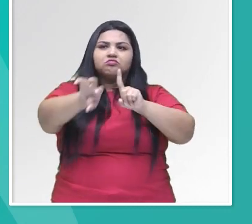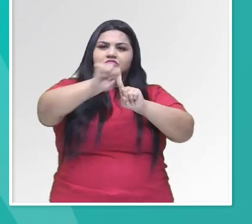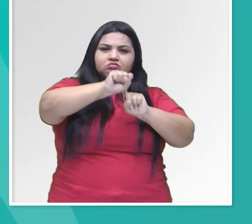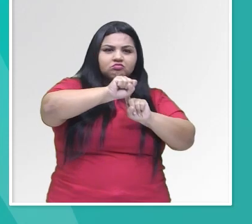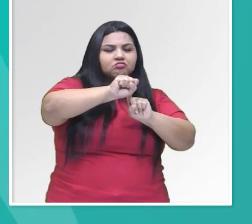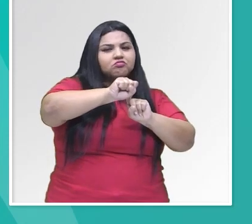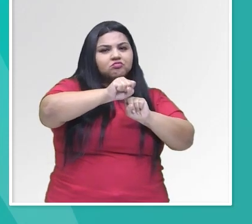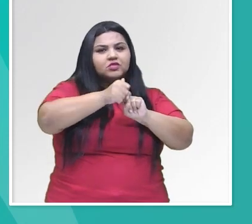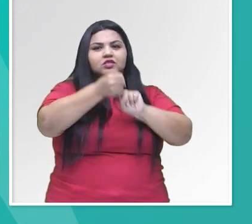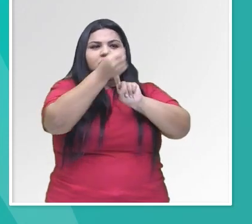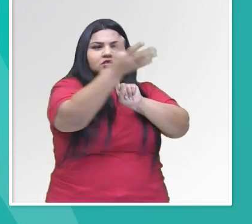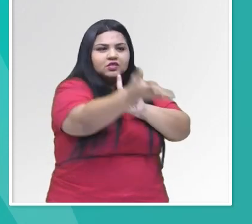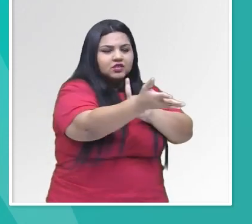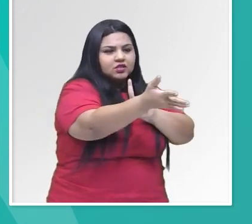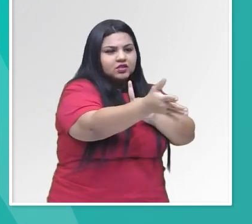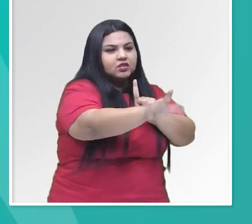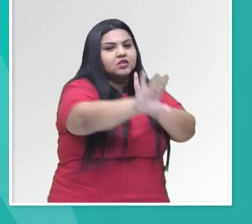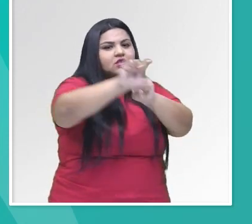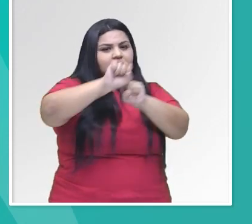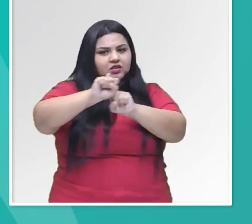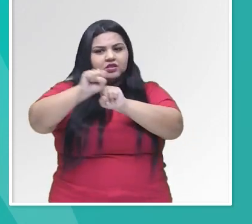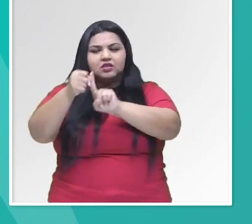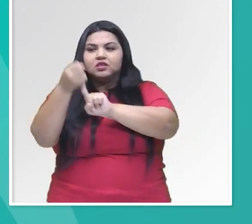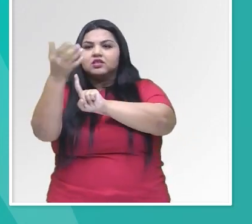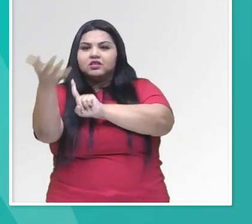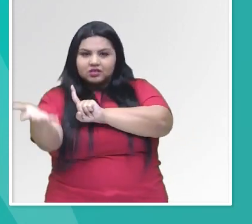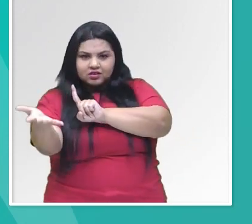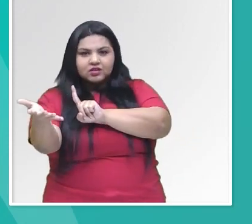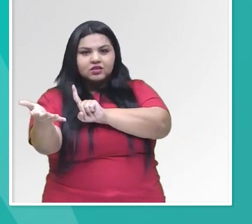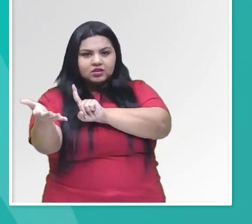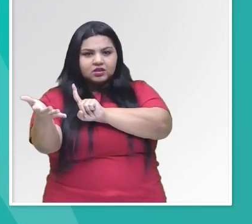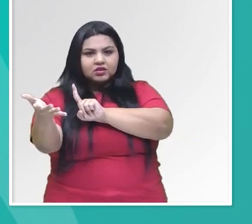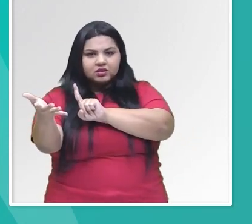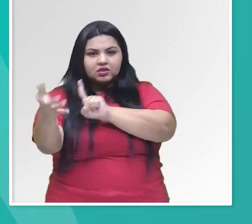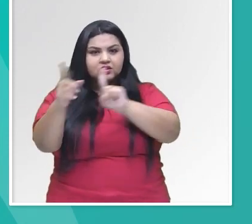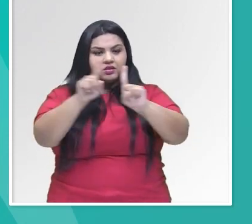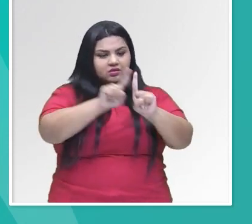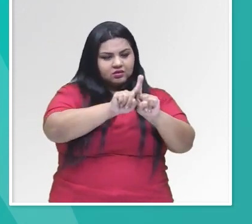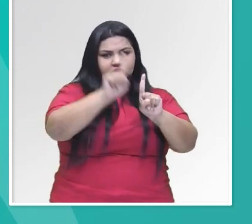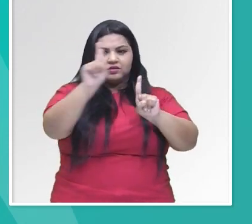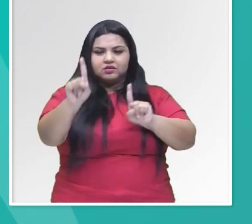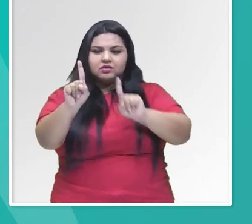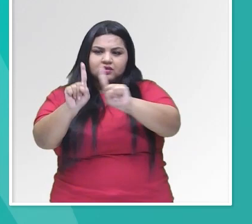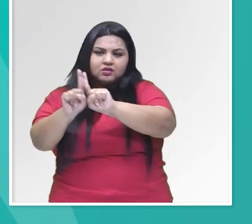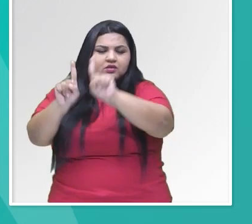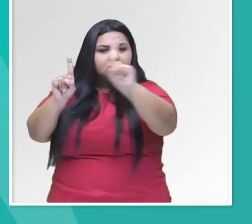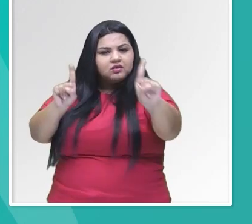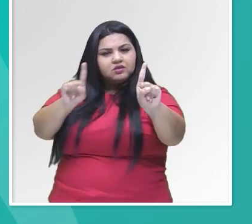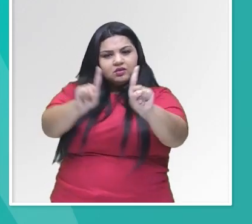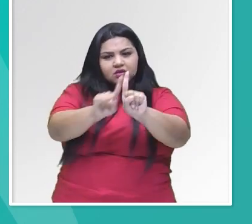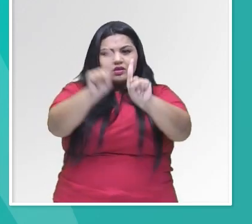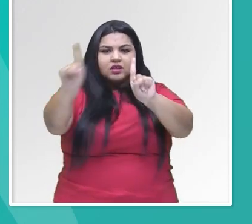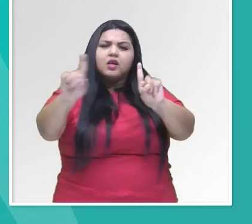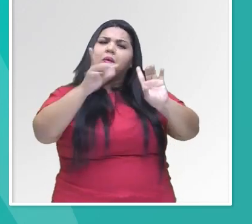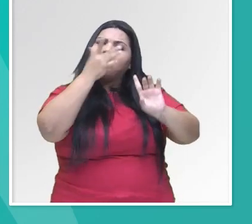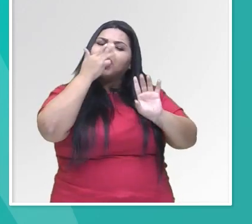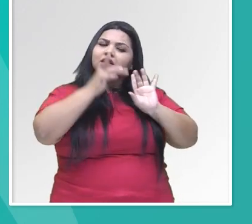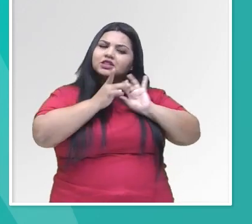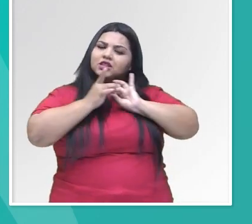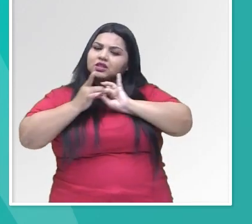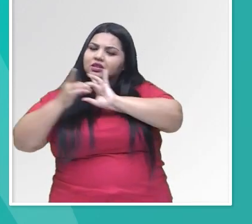e cada um foi fazendo o bem para o outro. Então, o desafio é este, nós